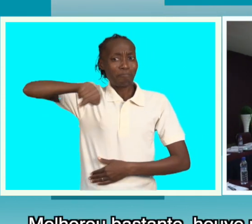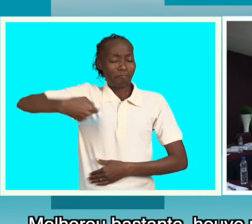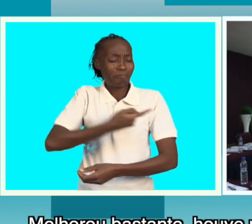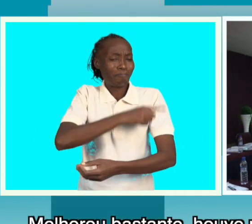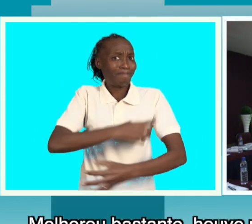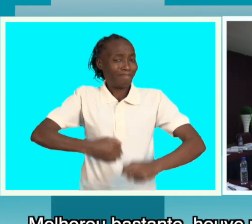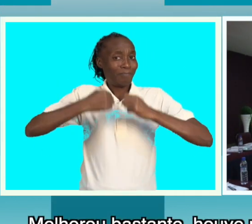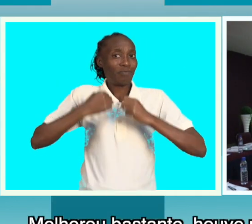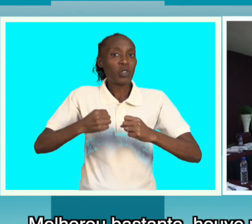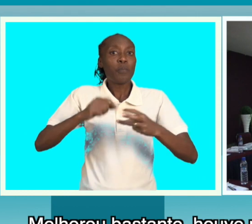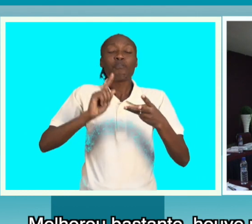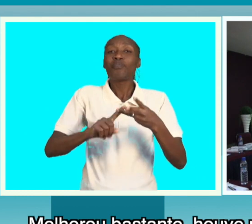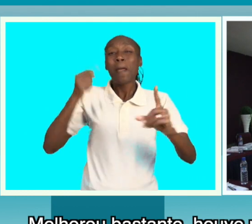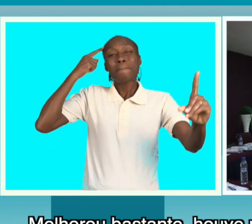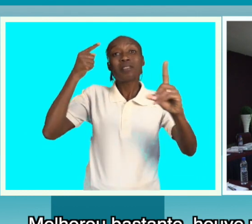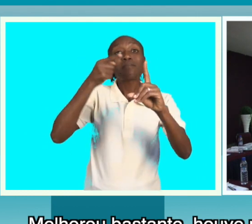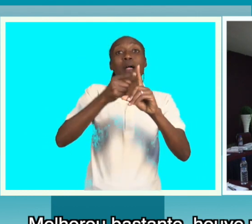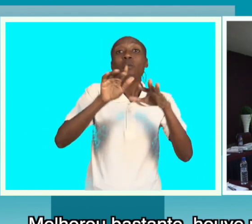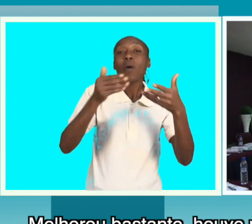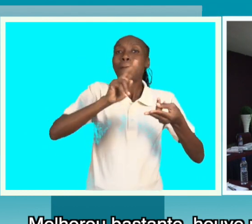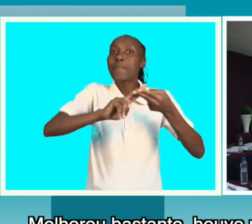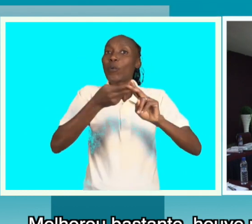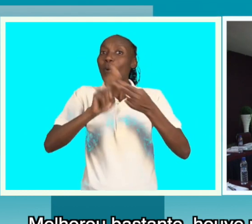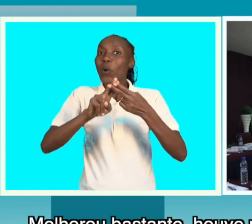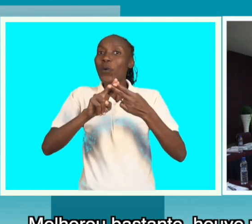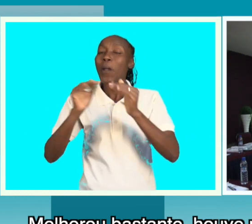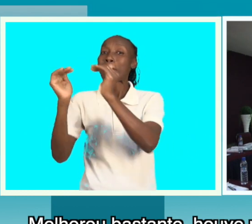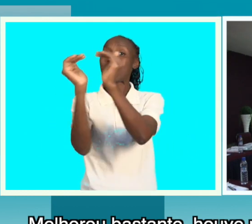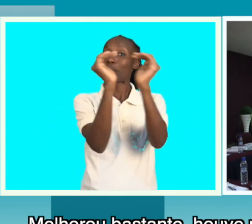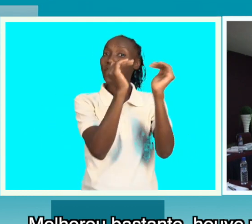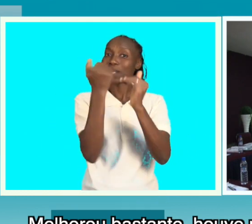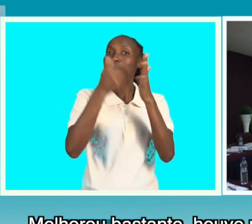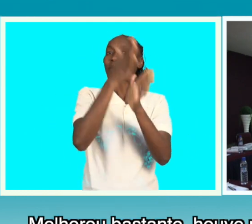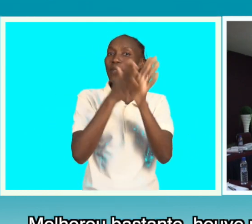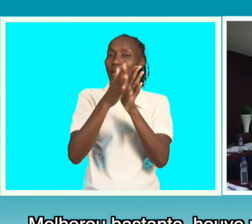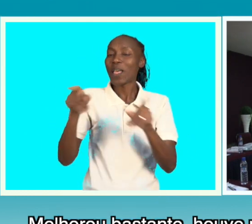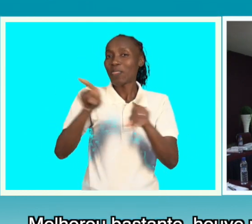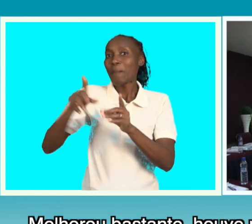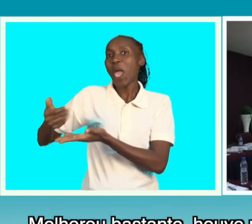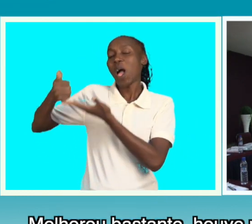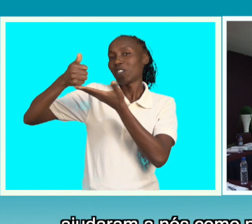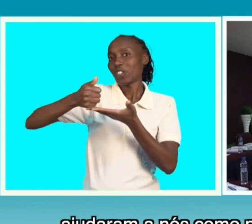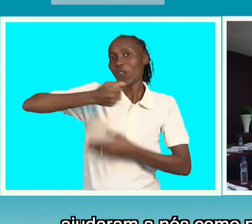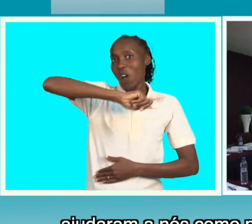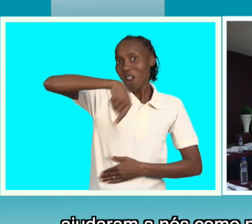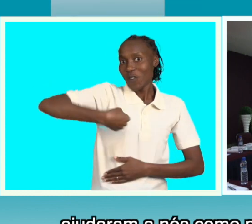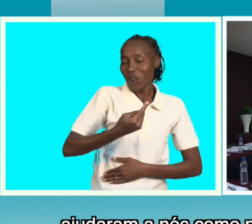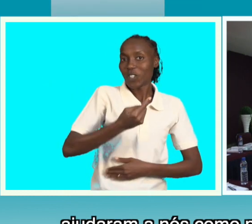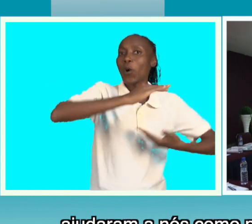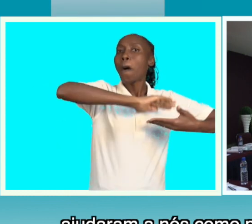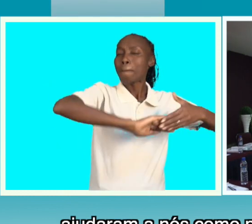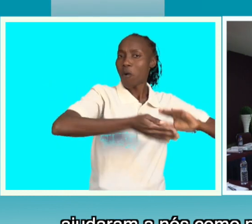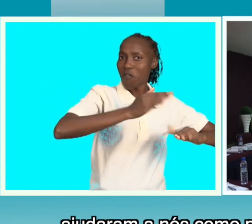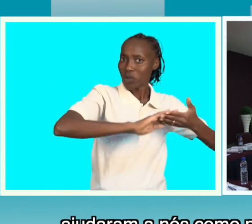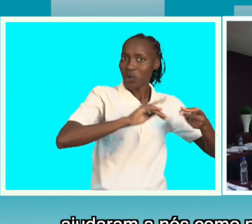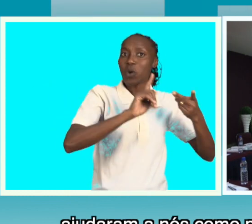bastante. Houve muito esforço. Principalmente os encontros de padronização de língua de sinais ajudou a